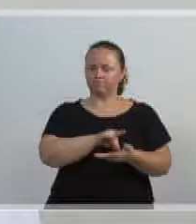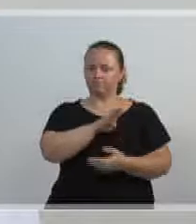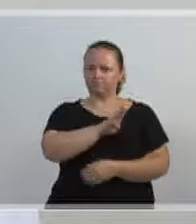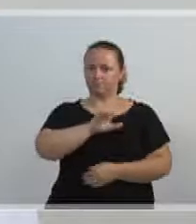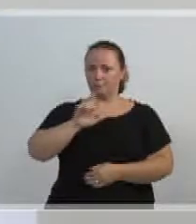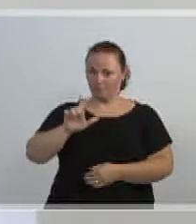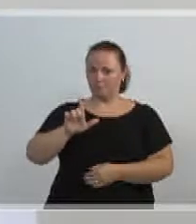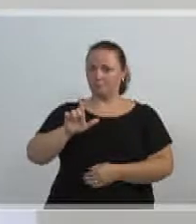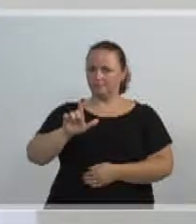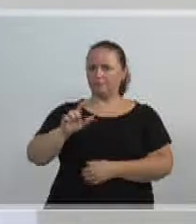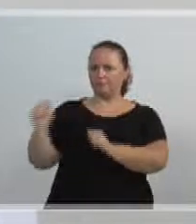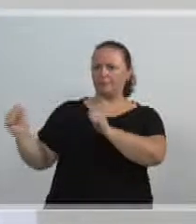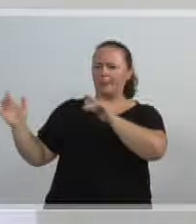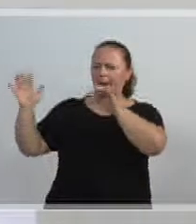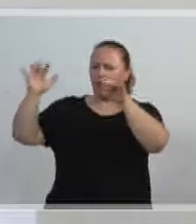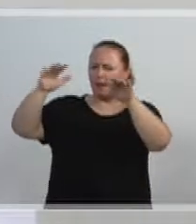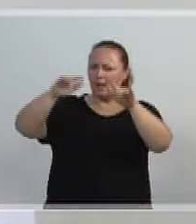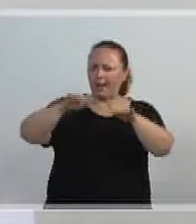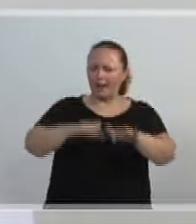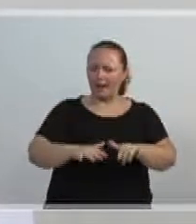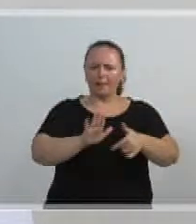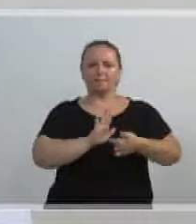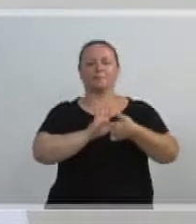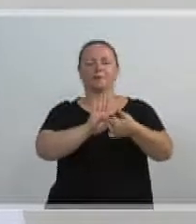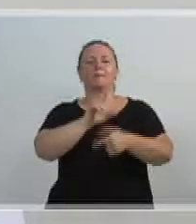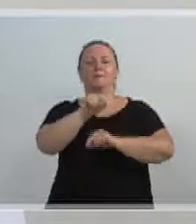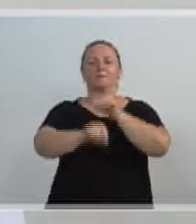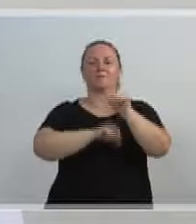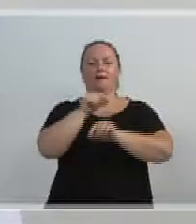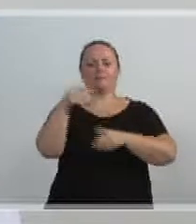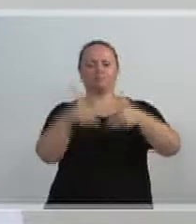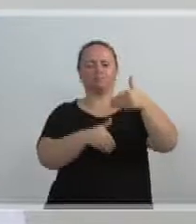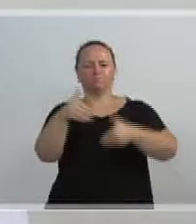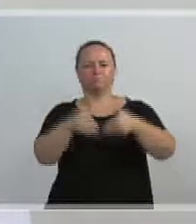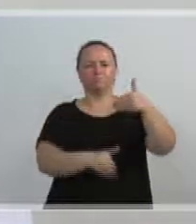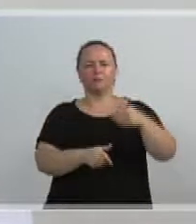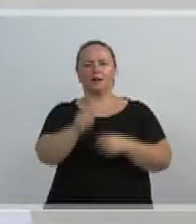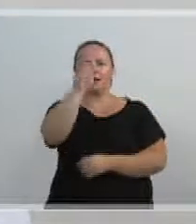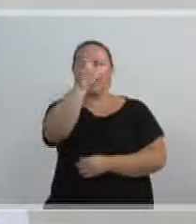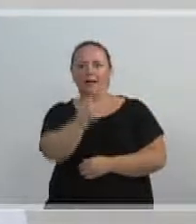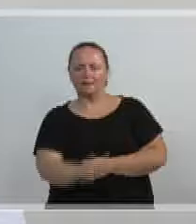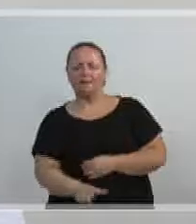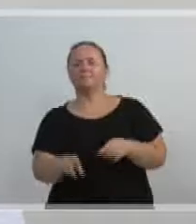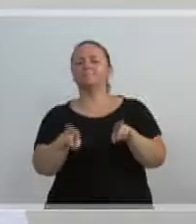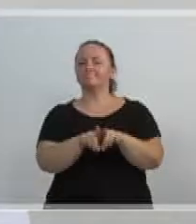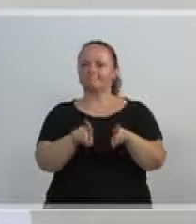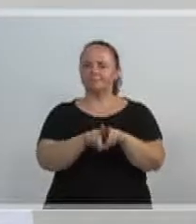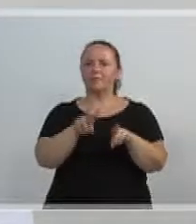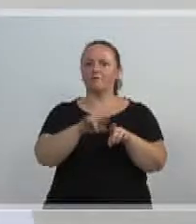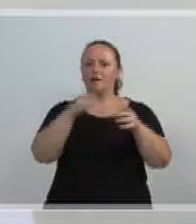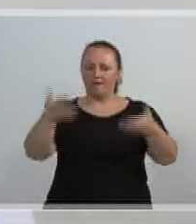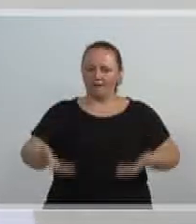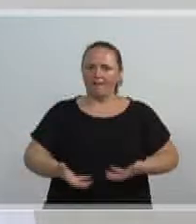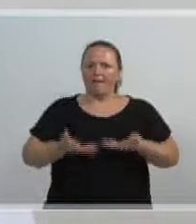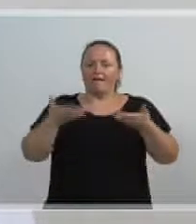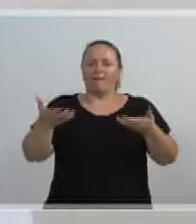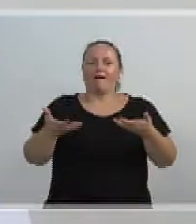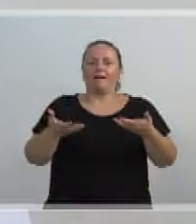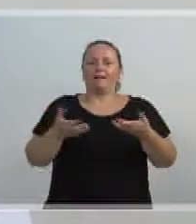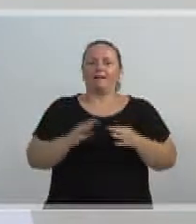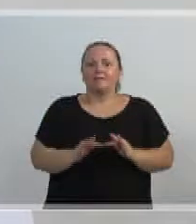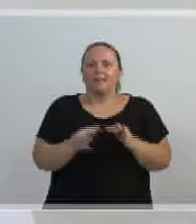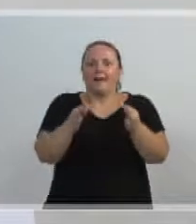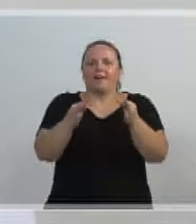em Blumenau, ele traz a participação de outros atletas também, né? Isso vai enriquecendo o nível técnico dos